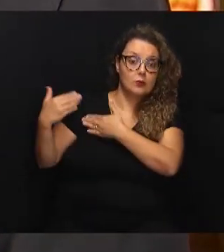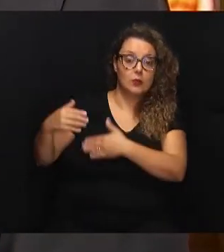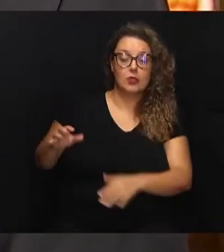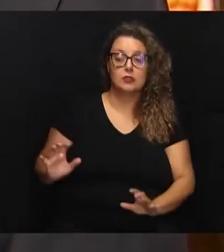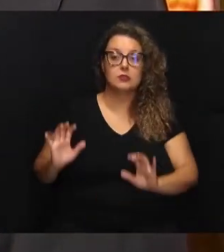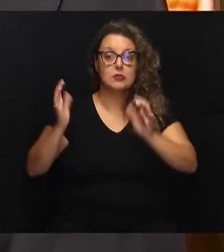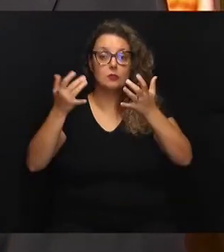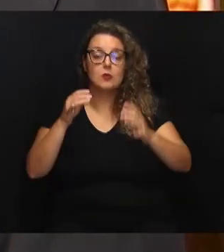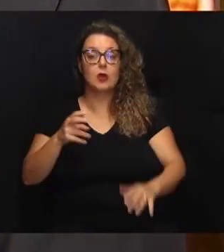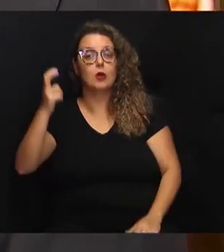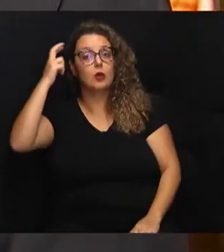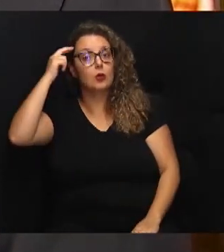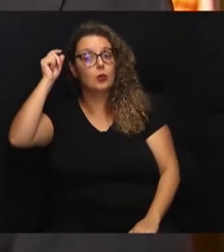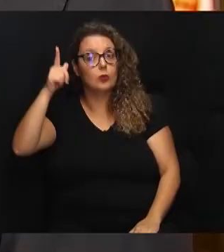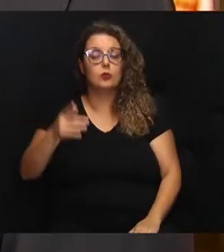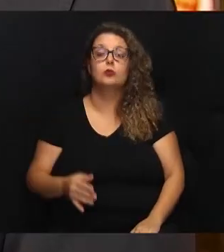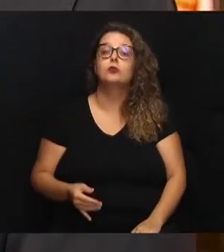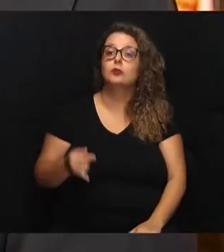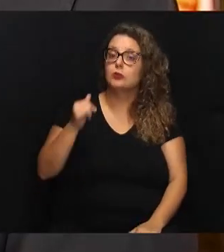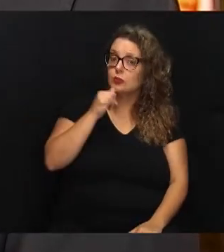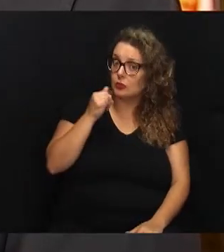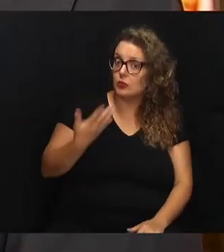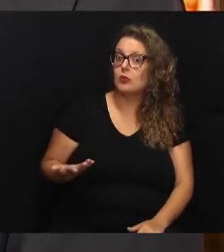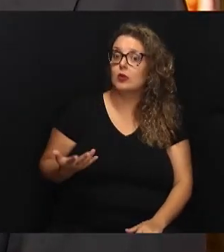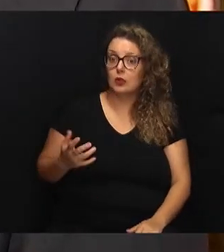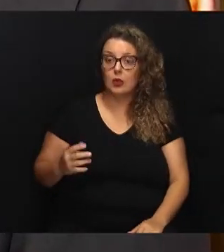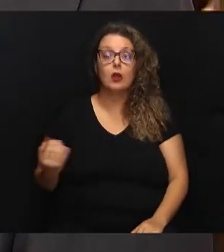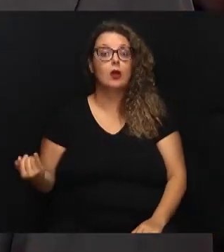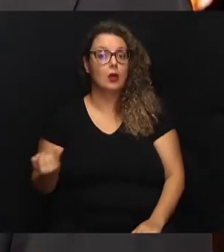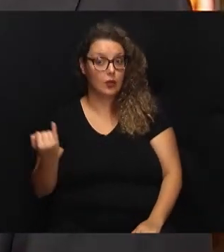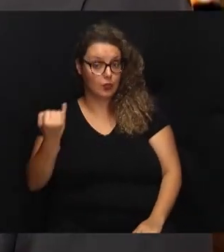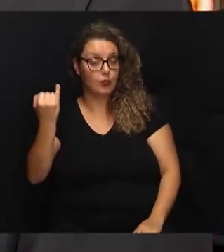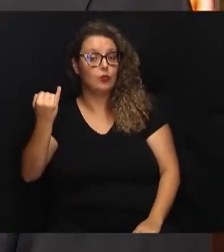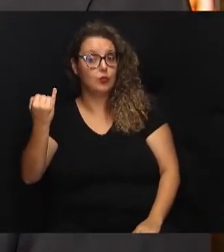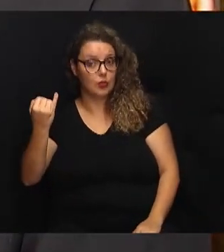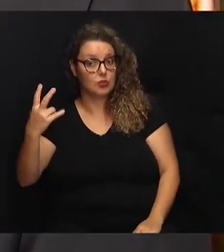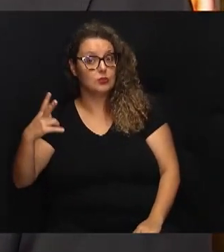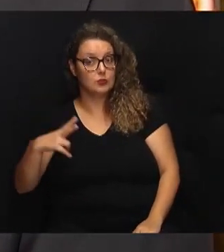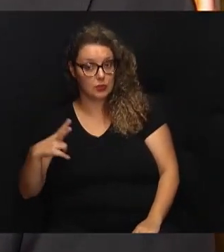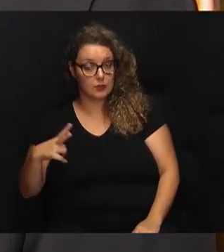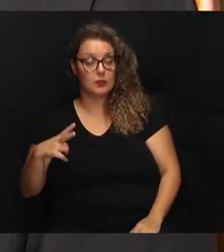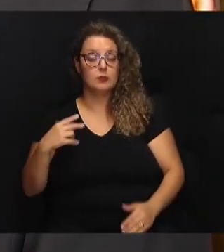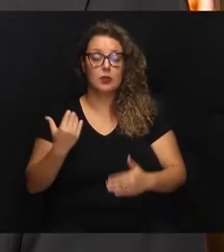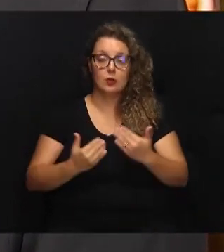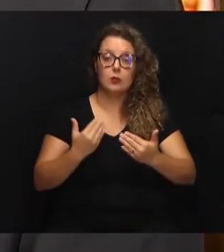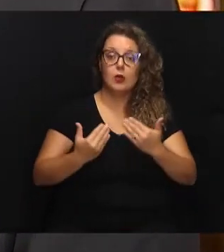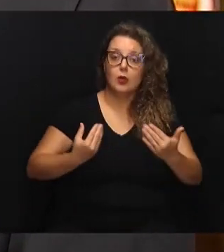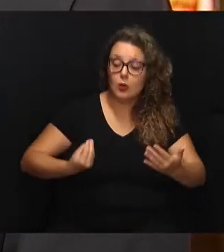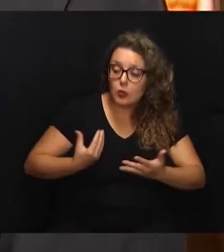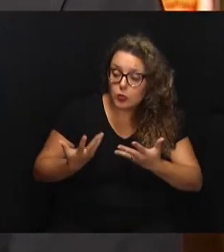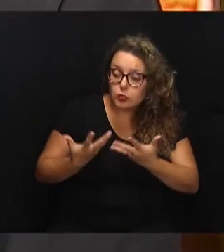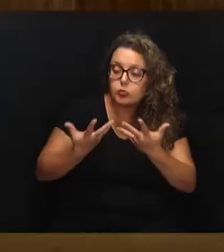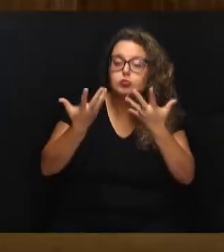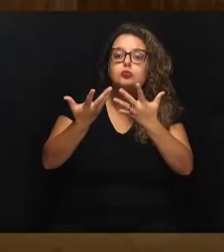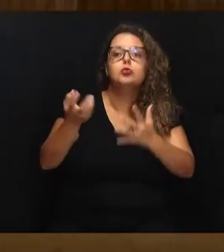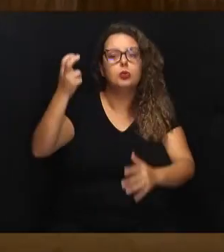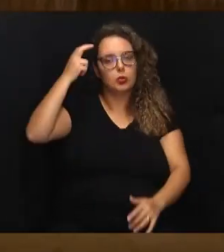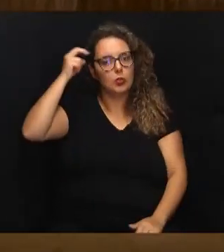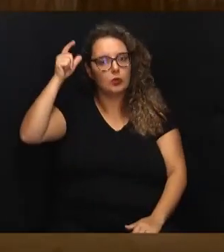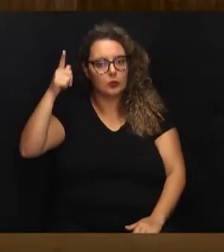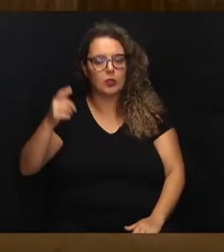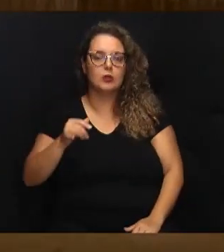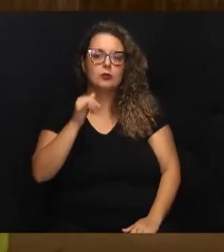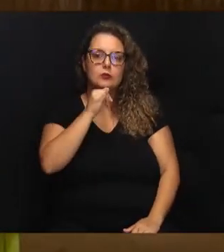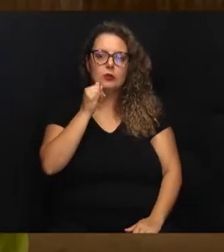italiana. Então, é um evento particularmente importante para manter bem viva a cultura italiana. A